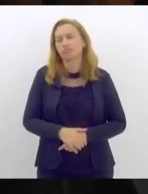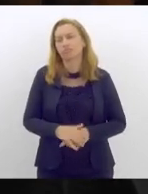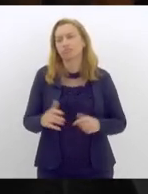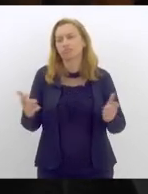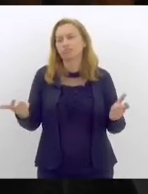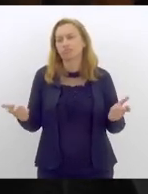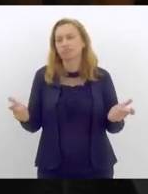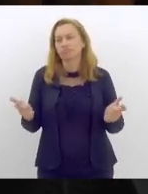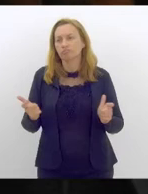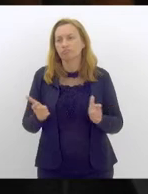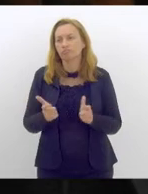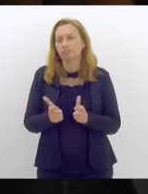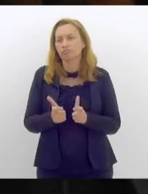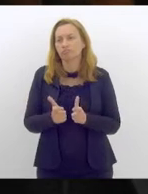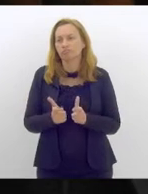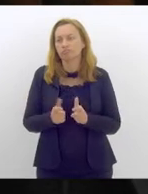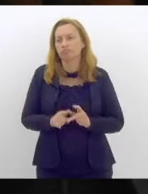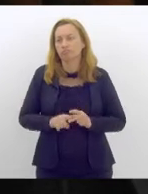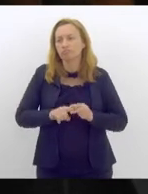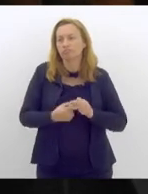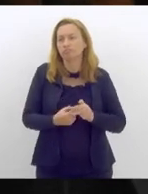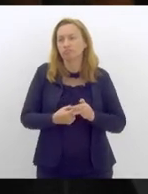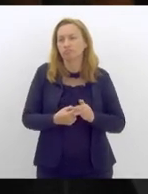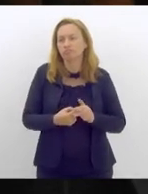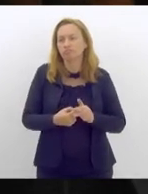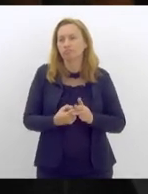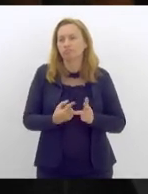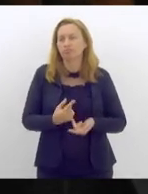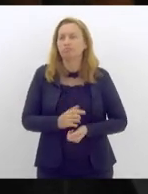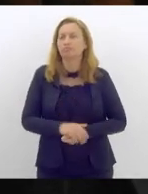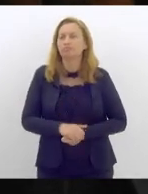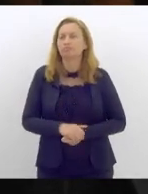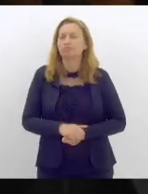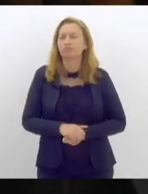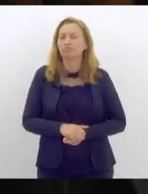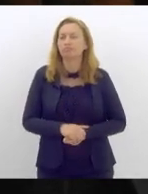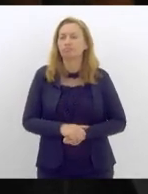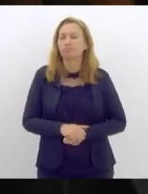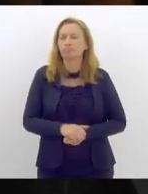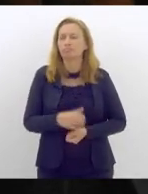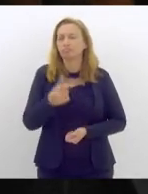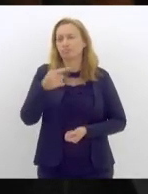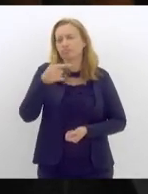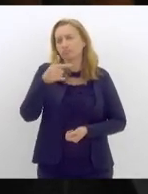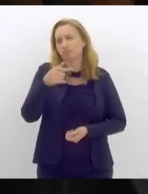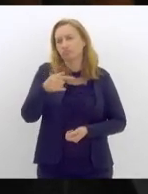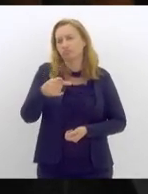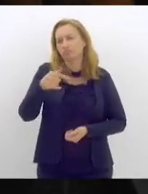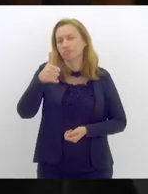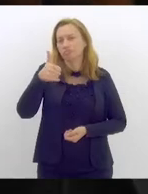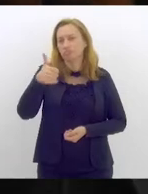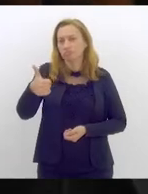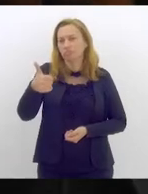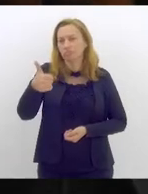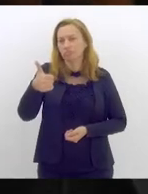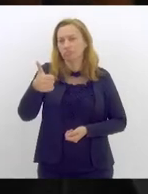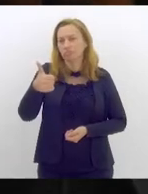tendo só a correção monetária seria reduzida em 71